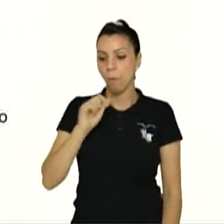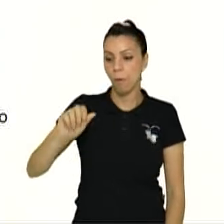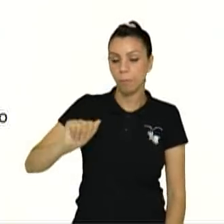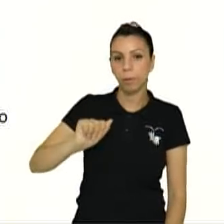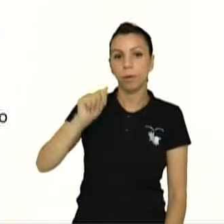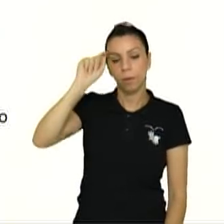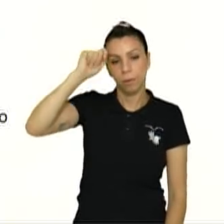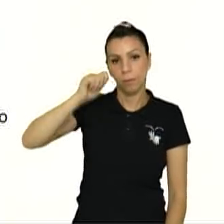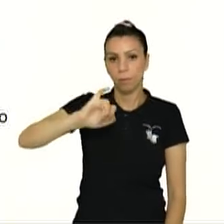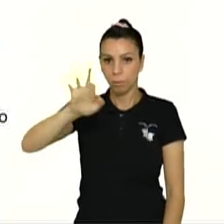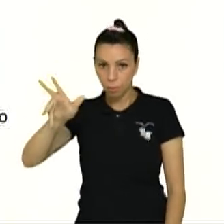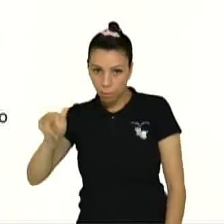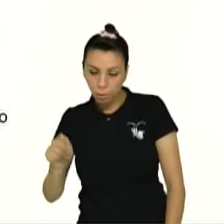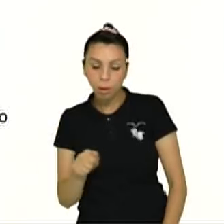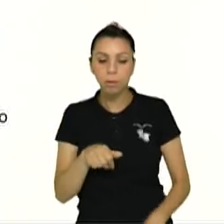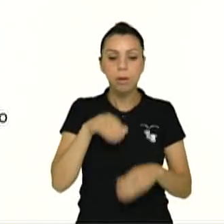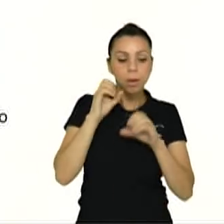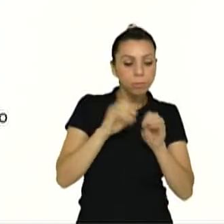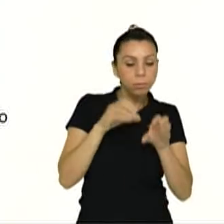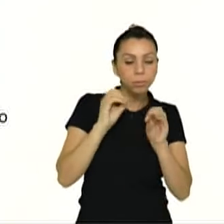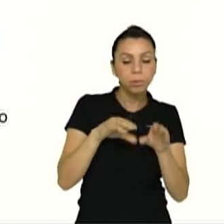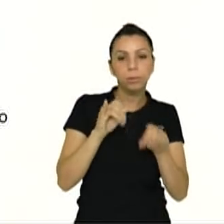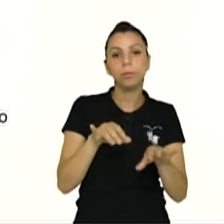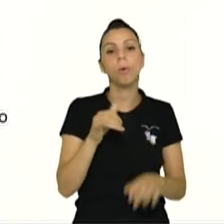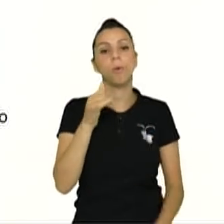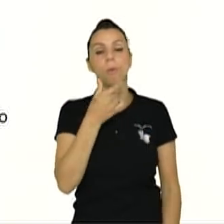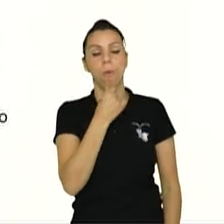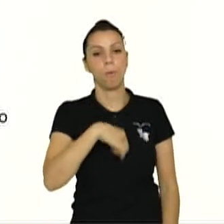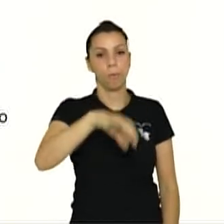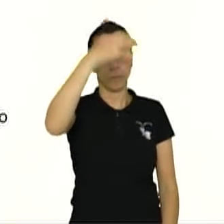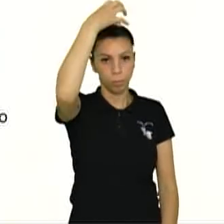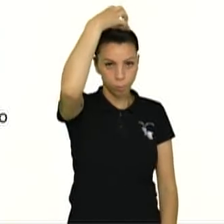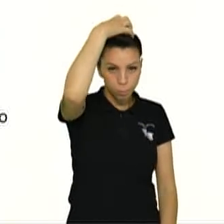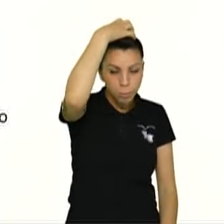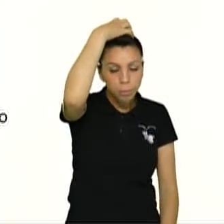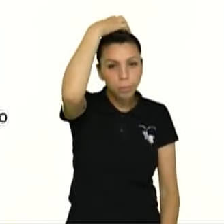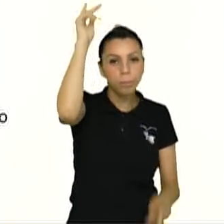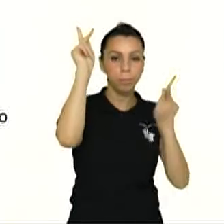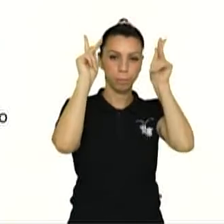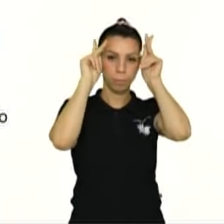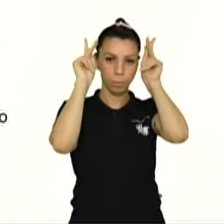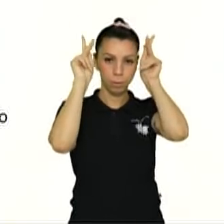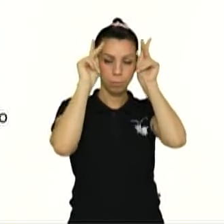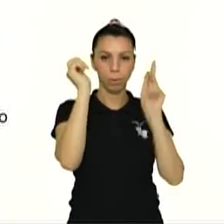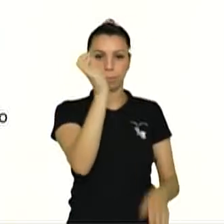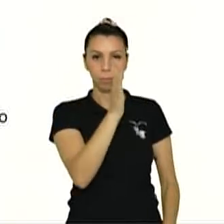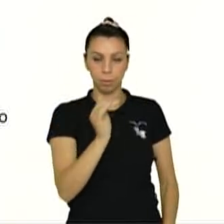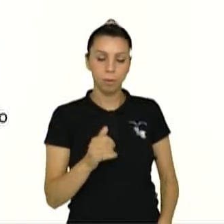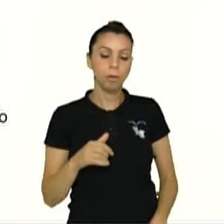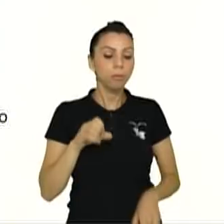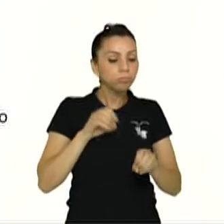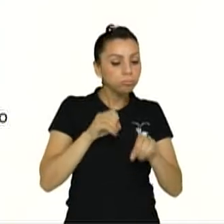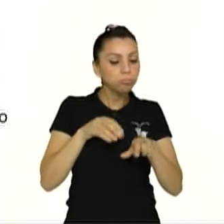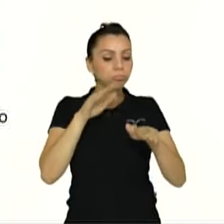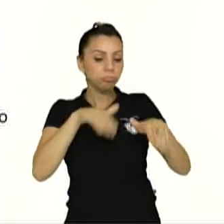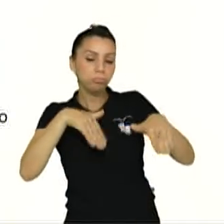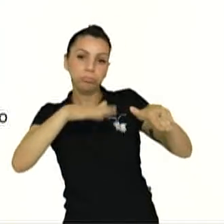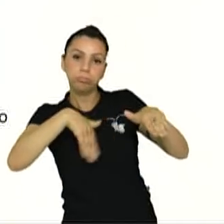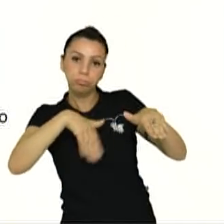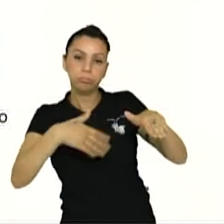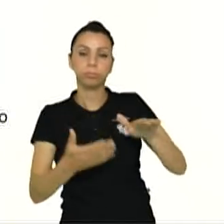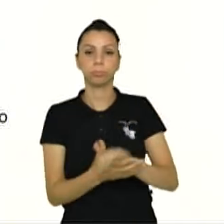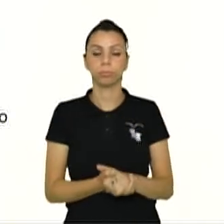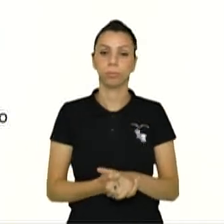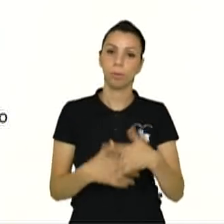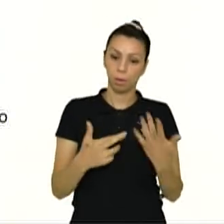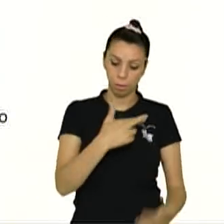nadar, tá? E o que eu quero destacar dessa foto aqui, né? Então, perceba que na